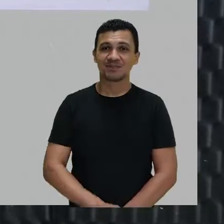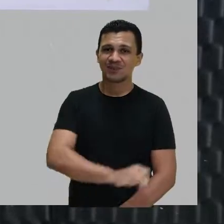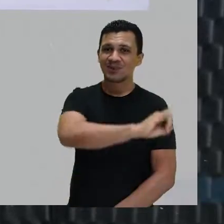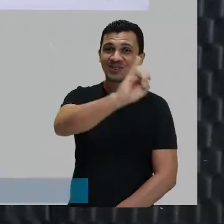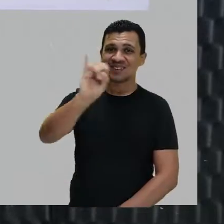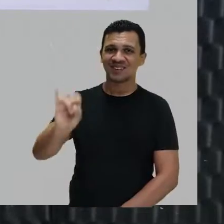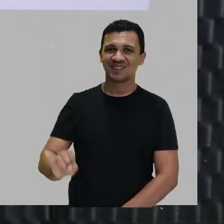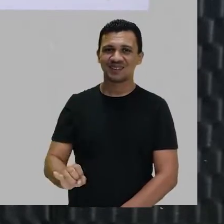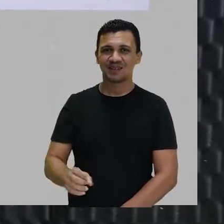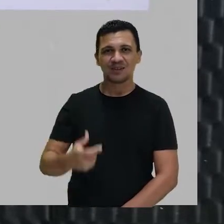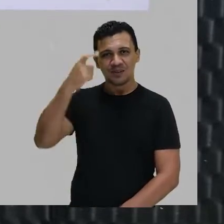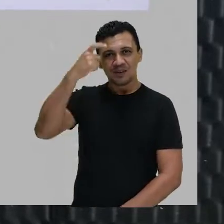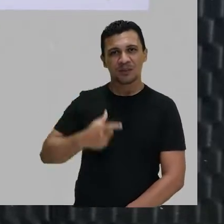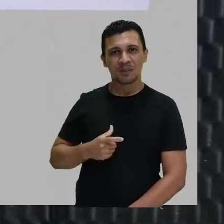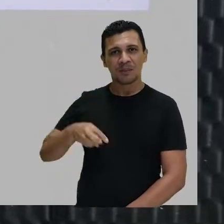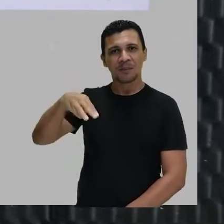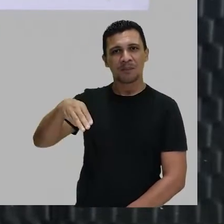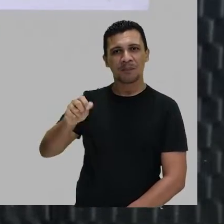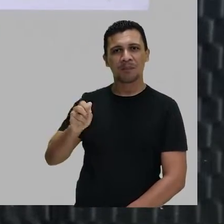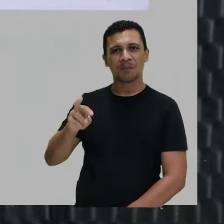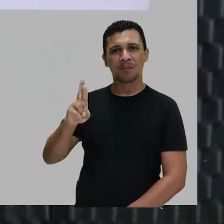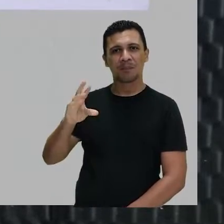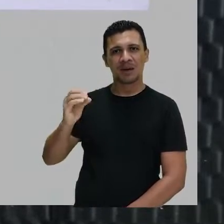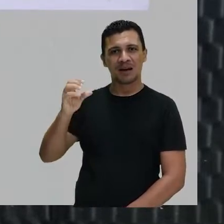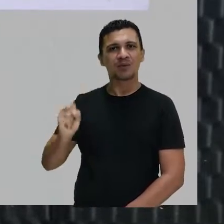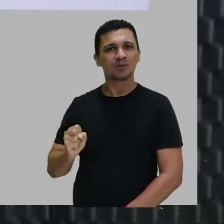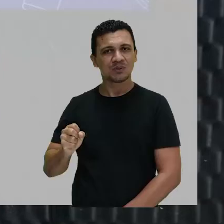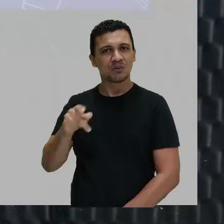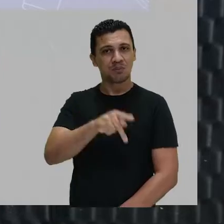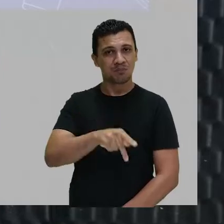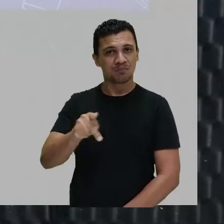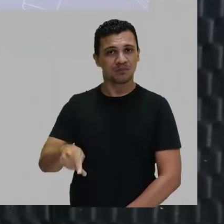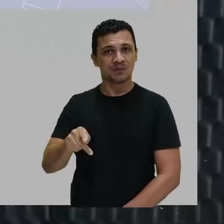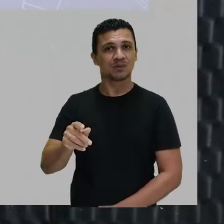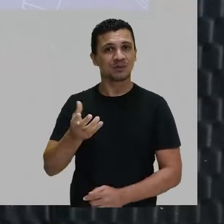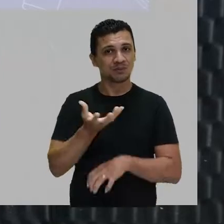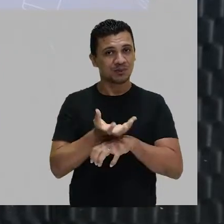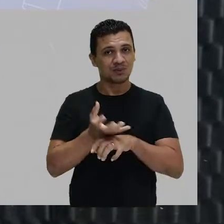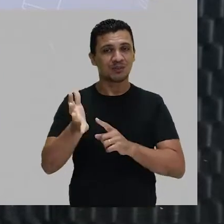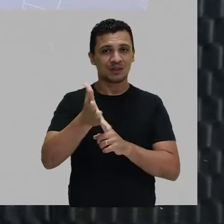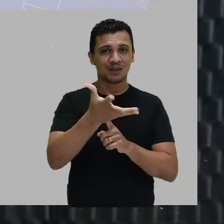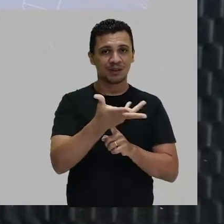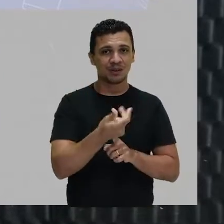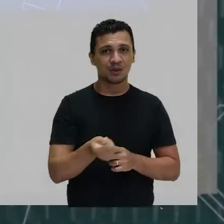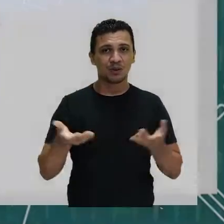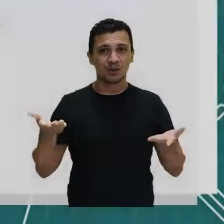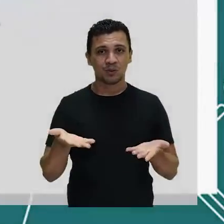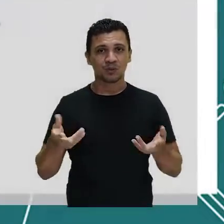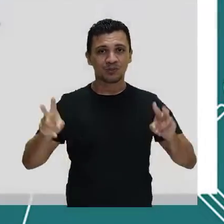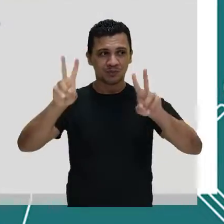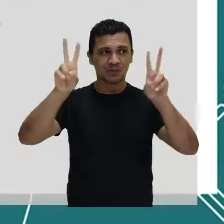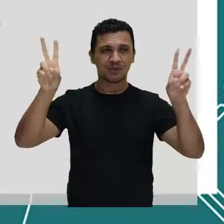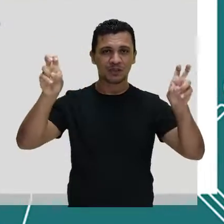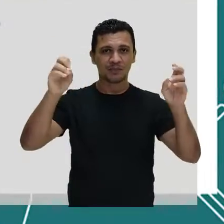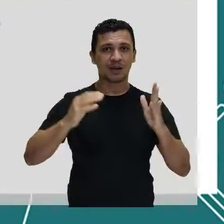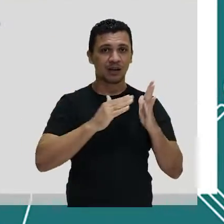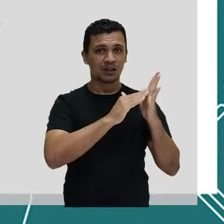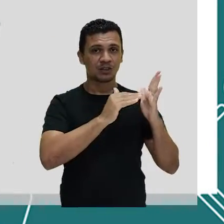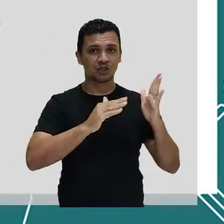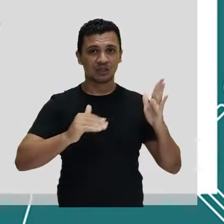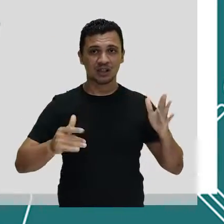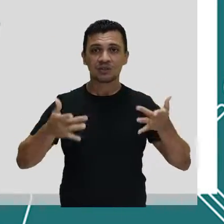Olá, gente. Professor Marcos Dominici aqui, professor de arte. E hoje a gente vai falar sobre estética teatral brasileiro, ou melhor,